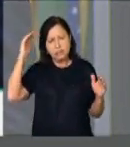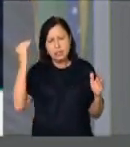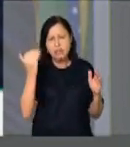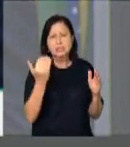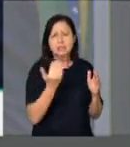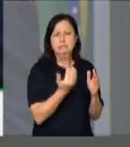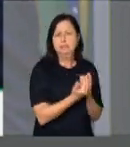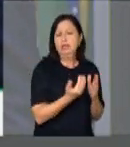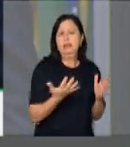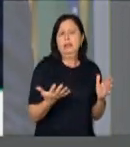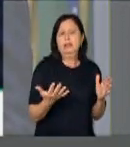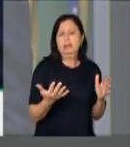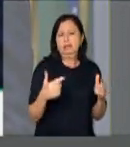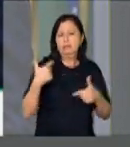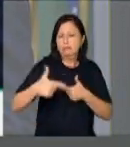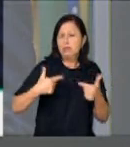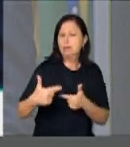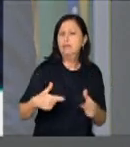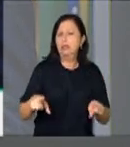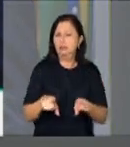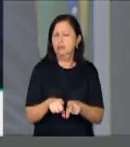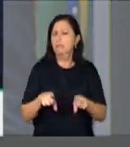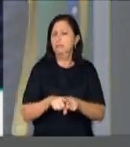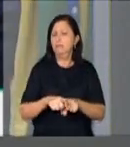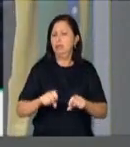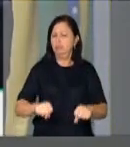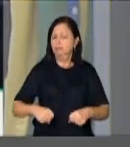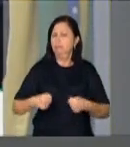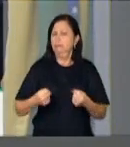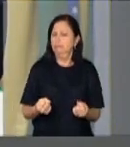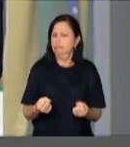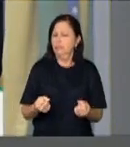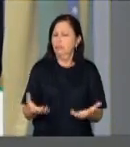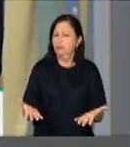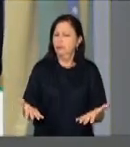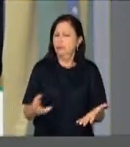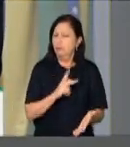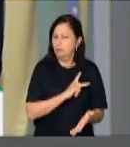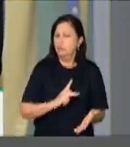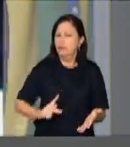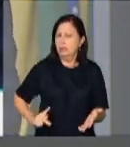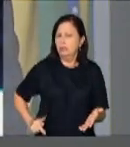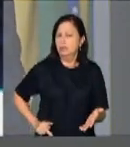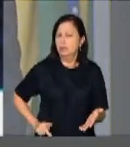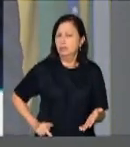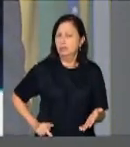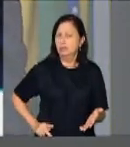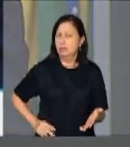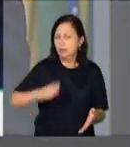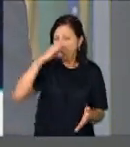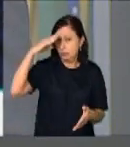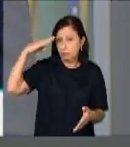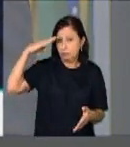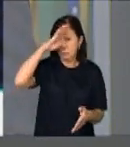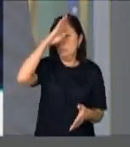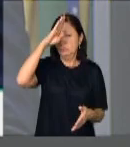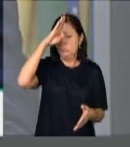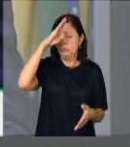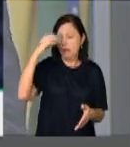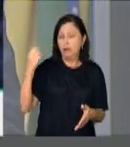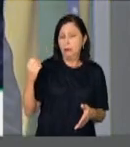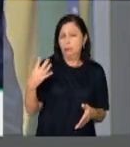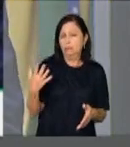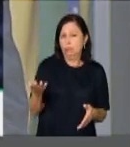meu trabalho que até ajudou um pouco o presidente eleito bolsonaro a